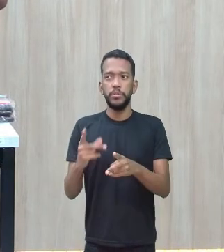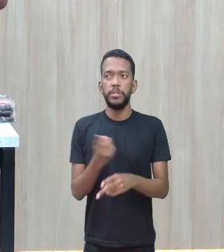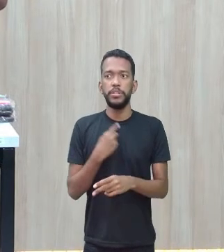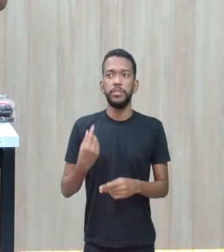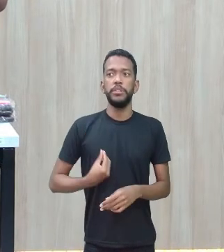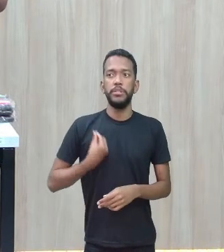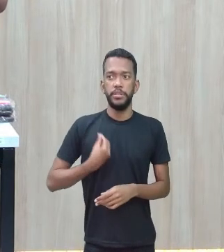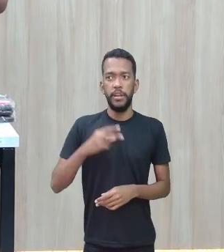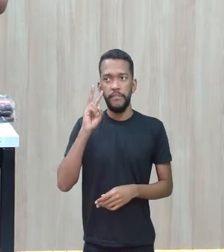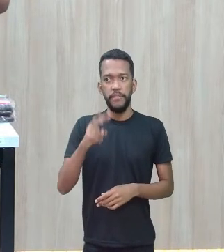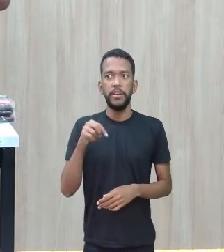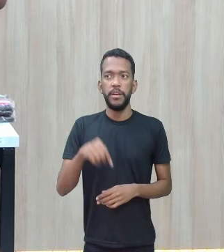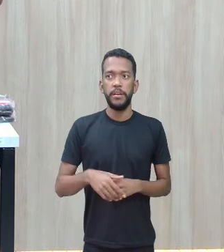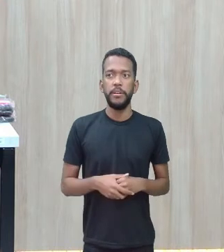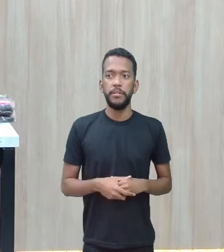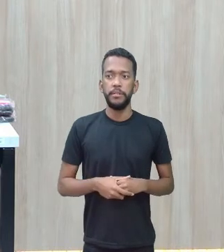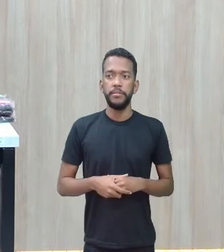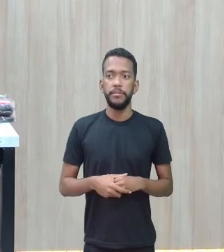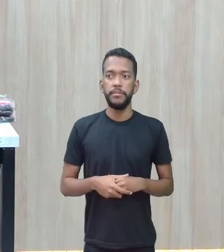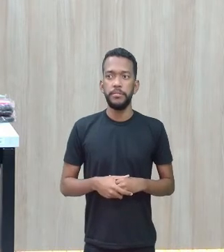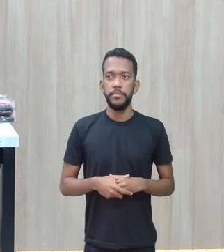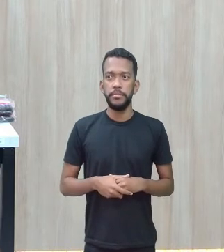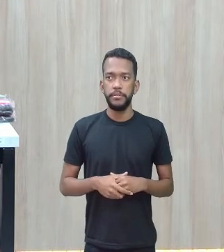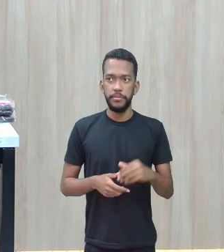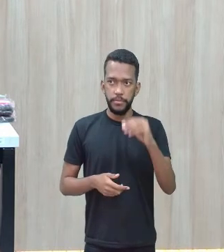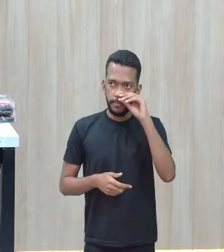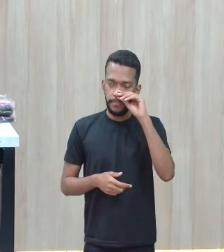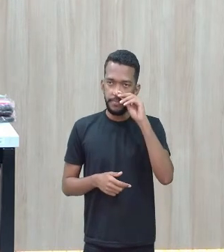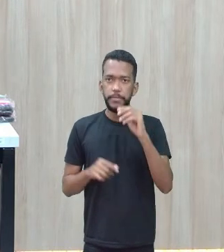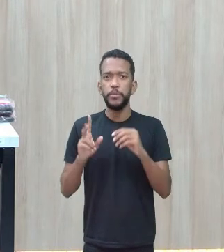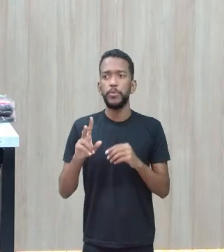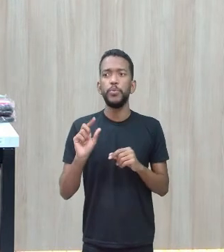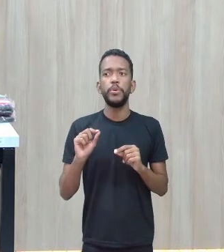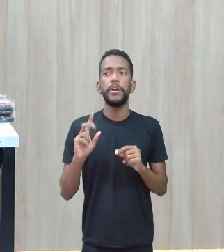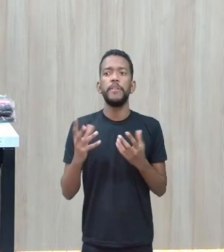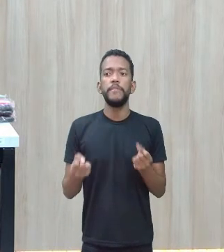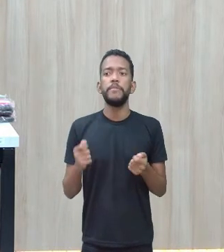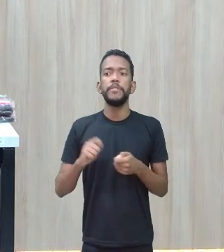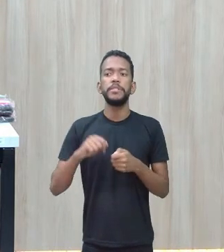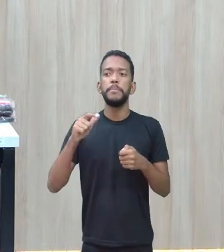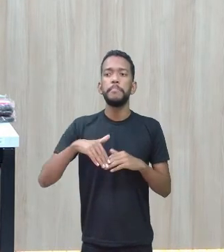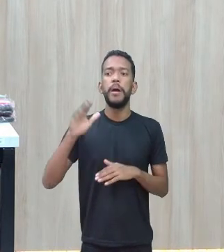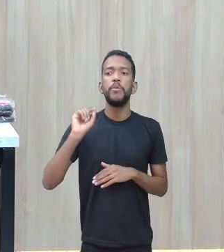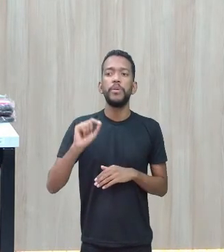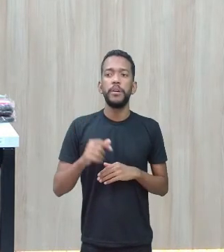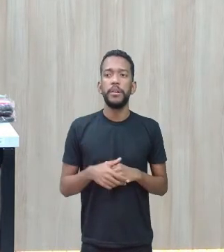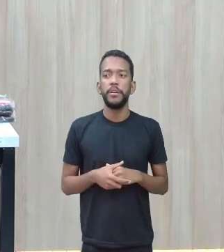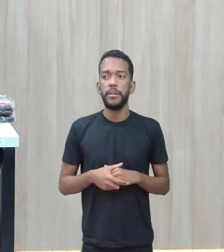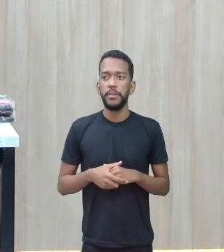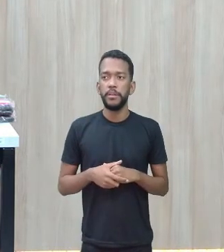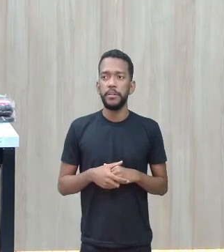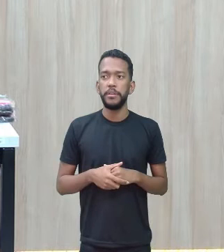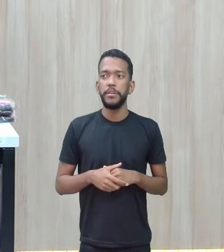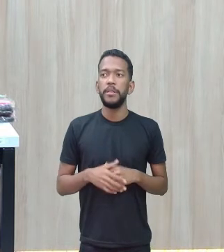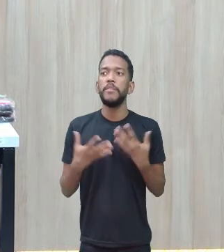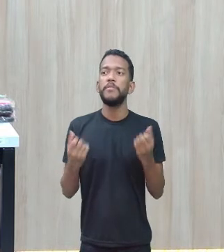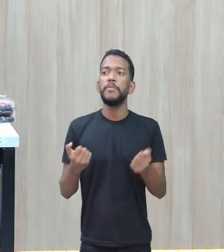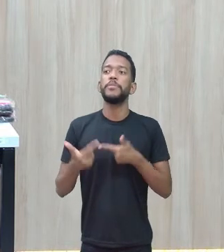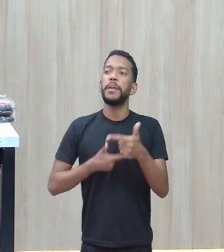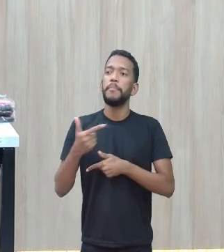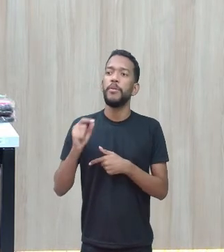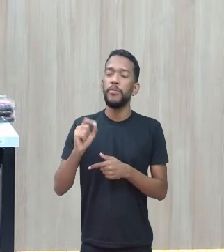vendo aqui, ok? Bem legal, não é? O que é que nós vamos fazer mais? Pessoal, nós vamos trabalhar